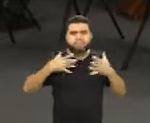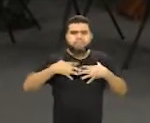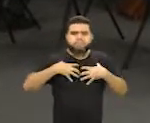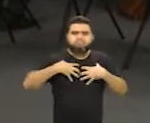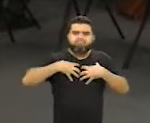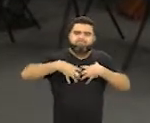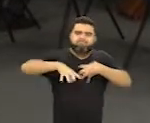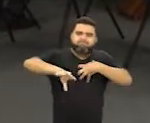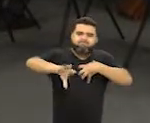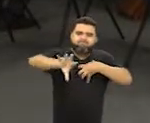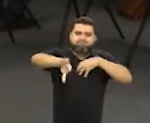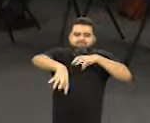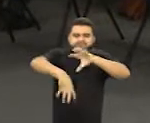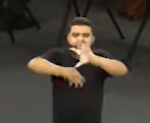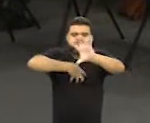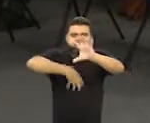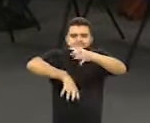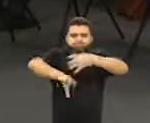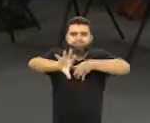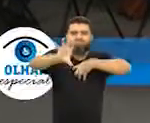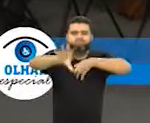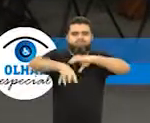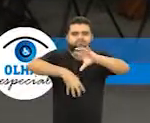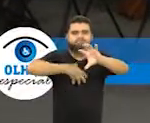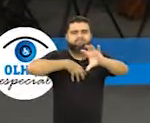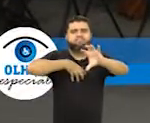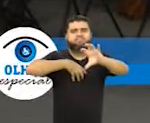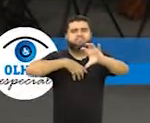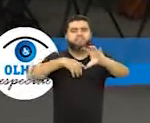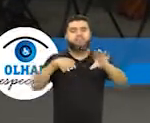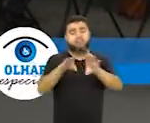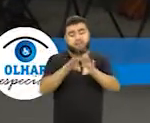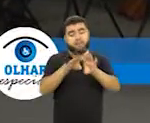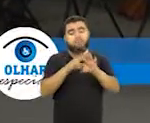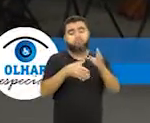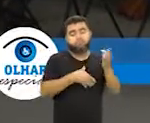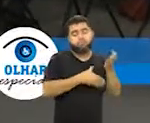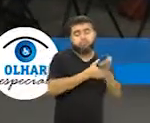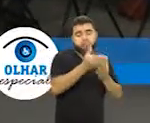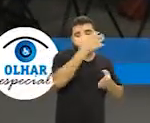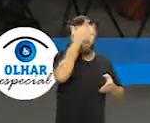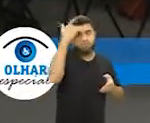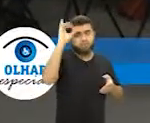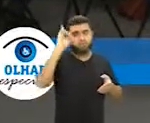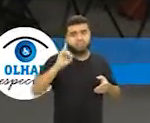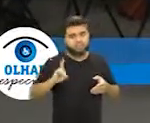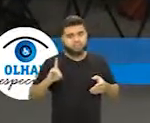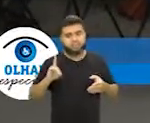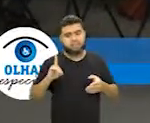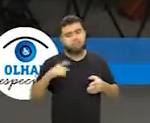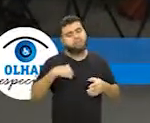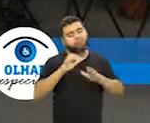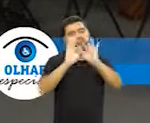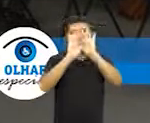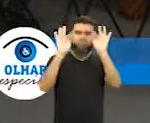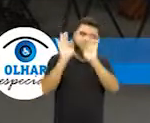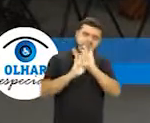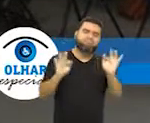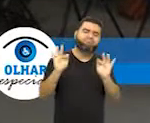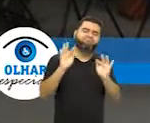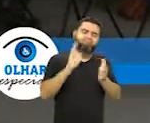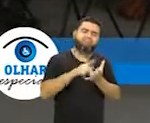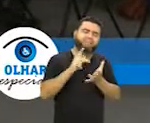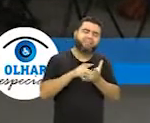pela causa, porque a gente precisa fazer diversos avanços. Faço parte hoje do Conselho também da Deficiência